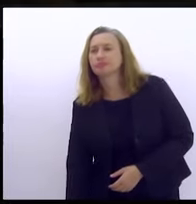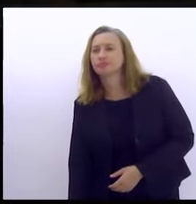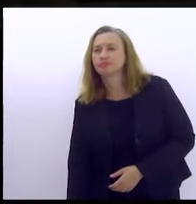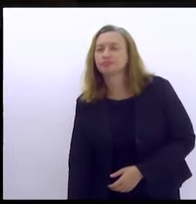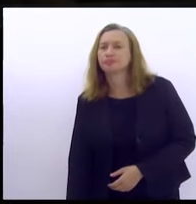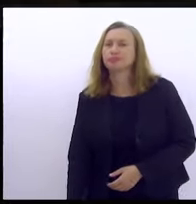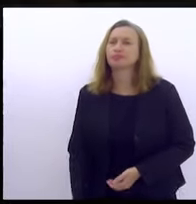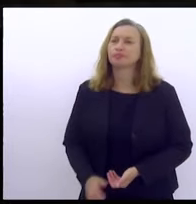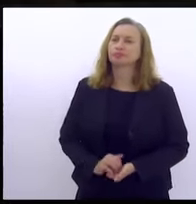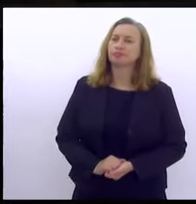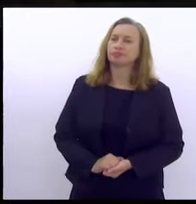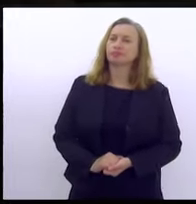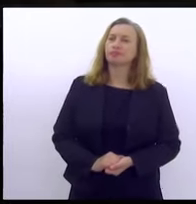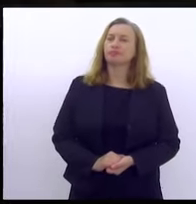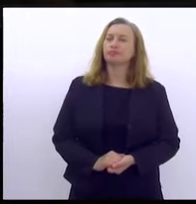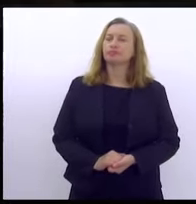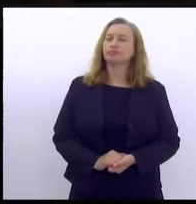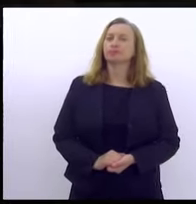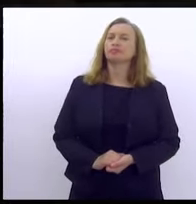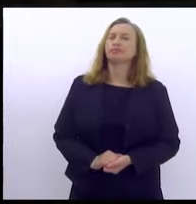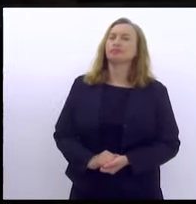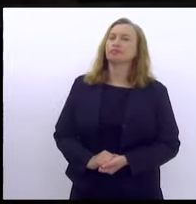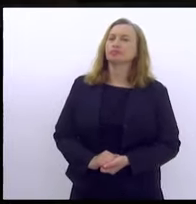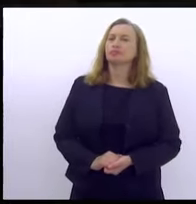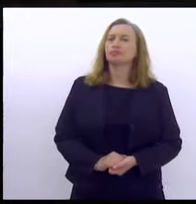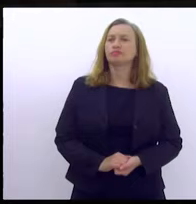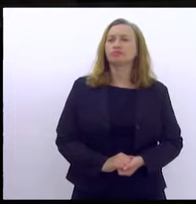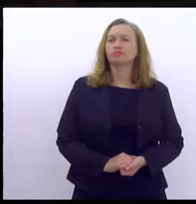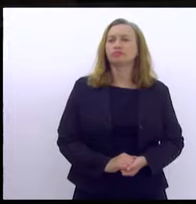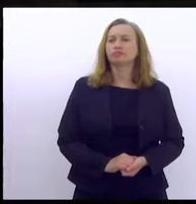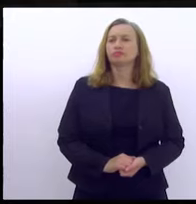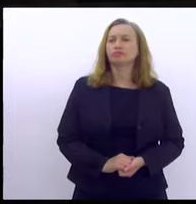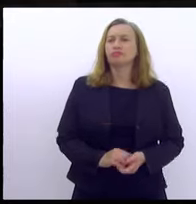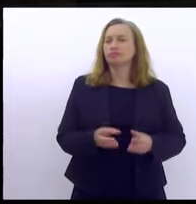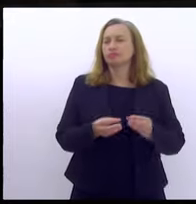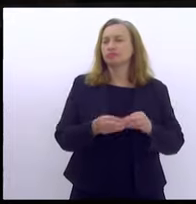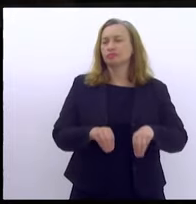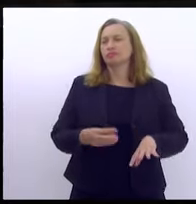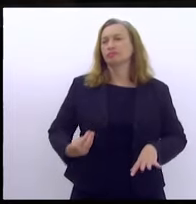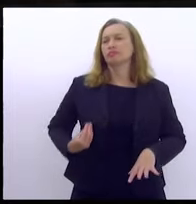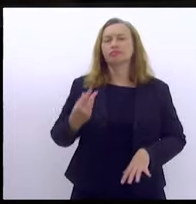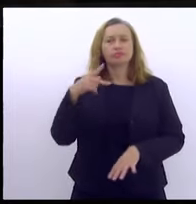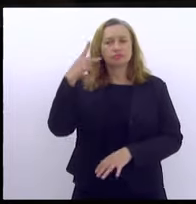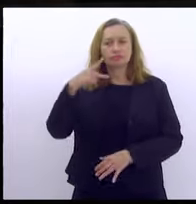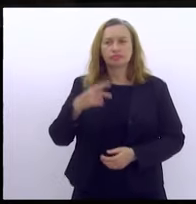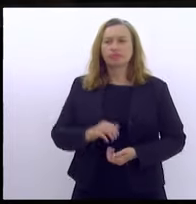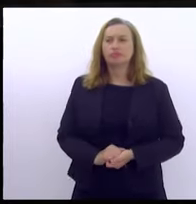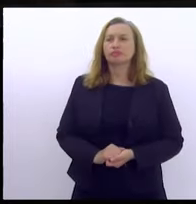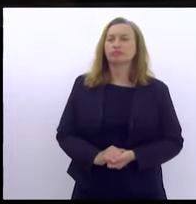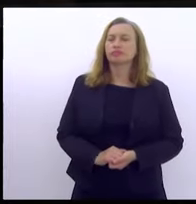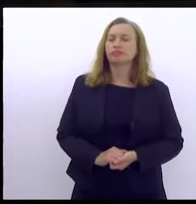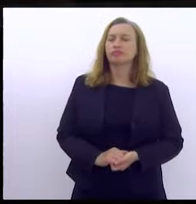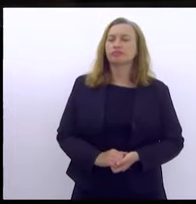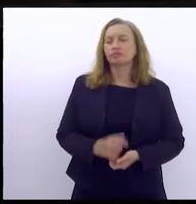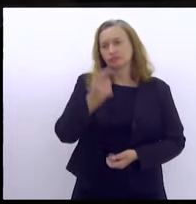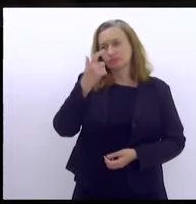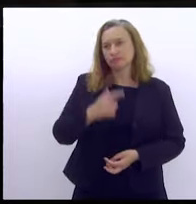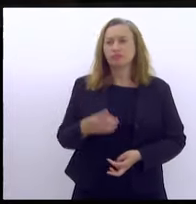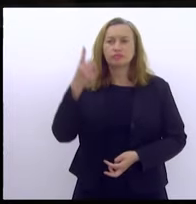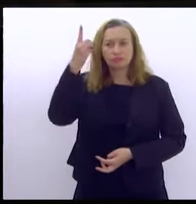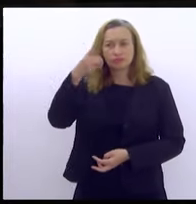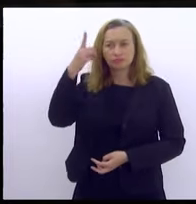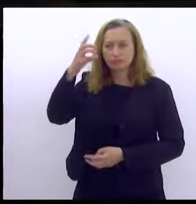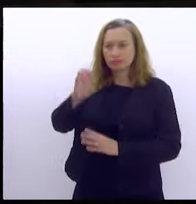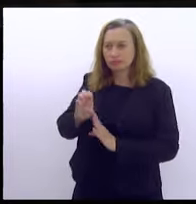biografias, né? Macular a vida de pessoas, de parlamentares, etc. Eu sou um deputado de